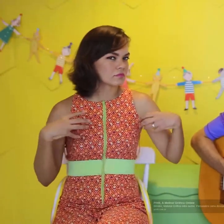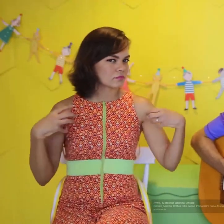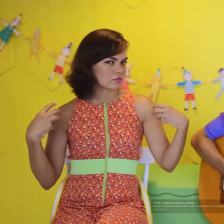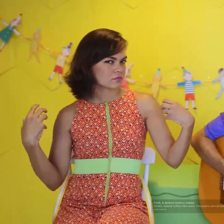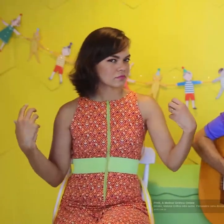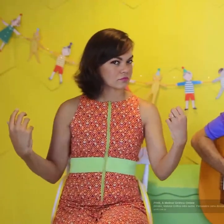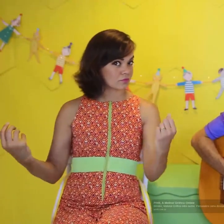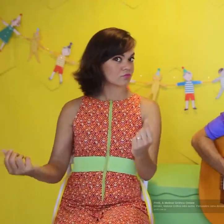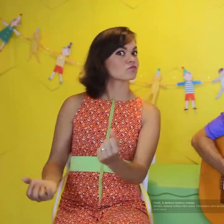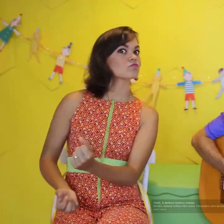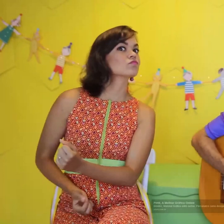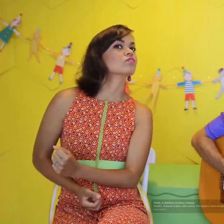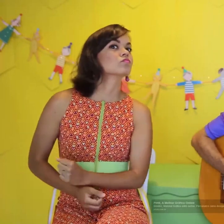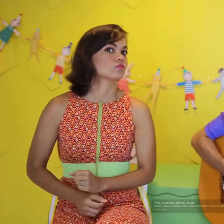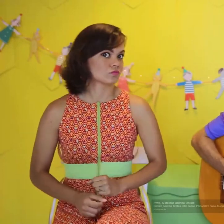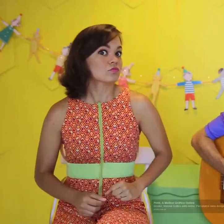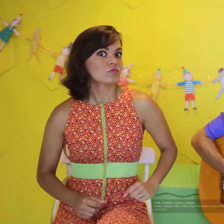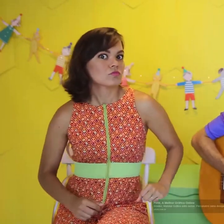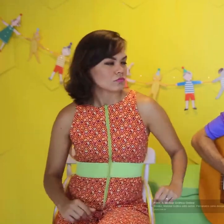devorar.